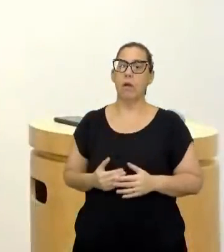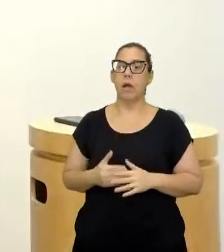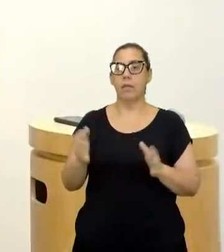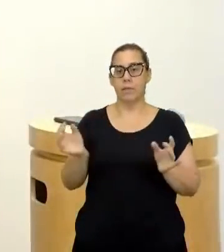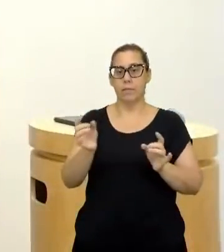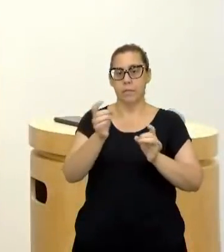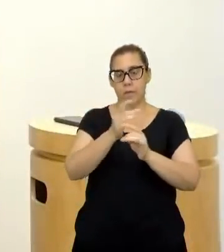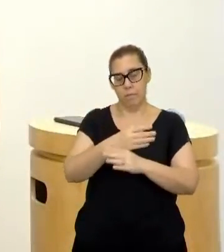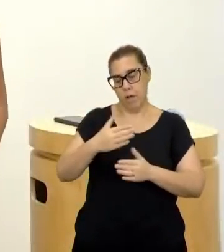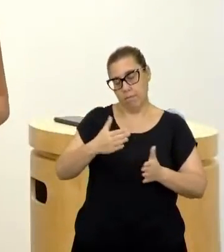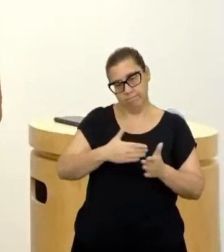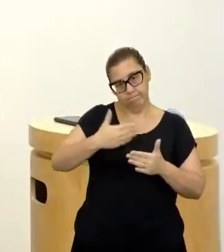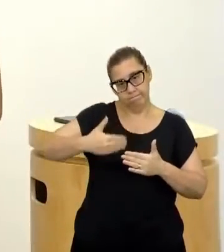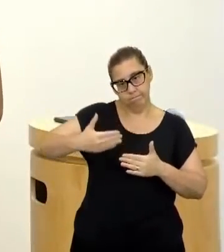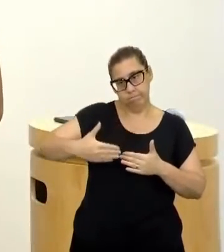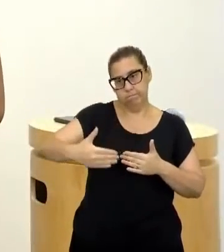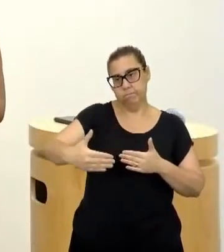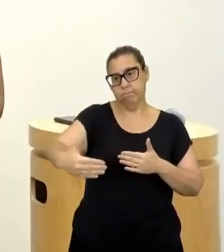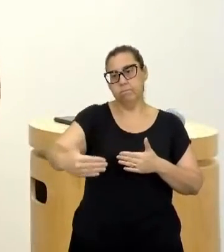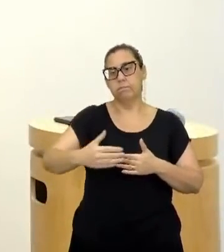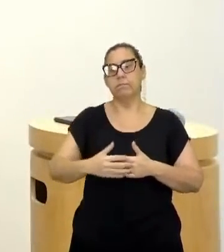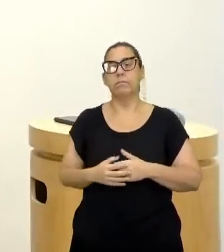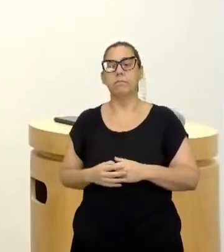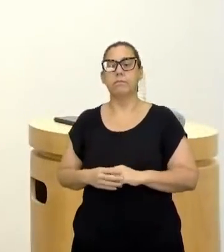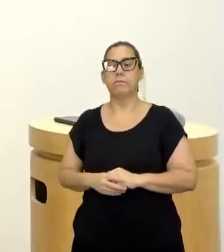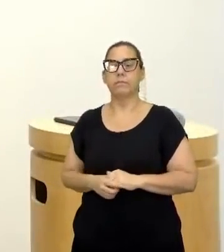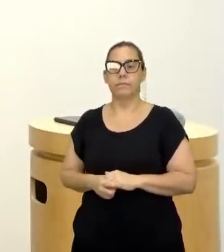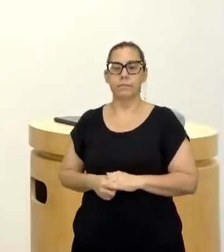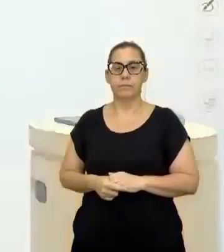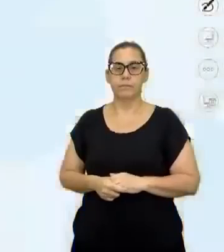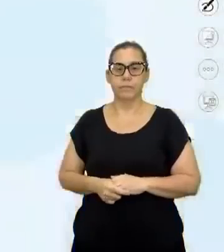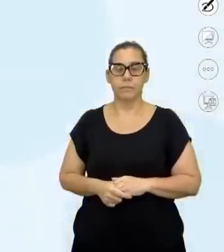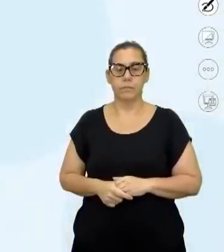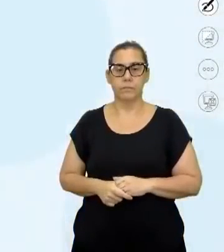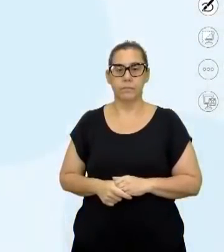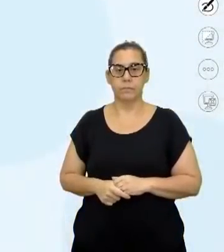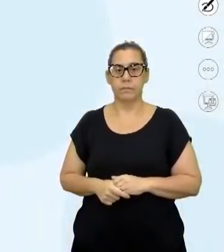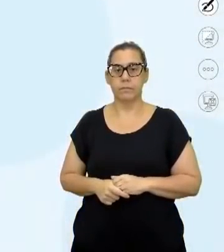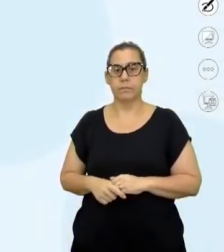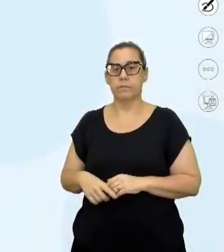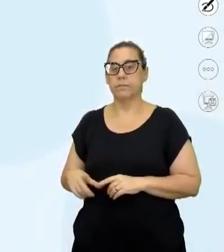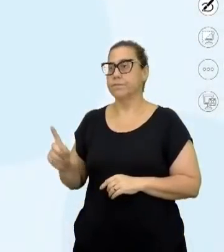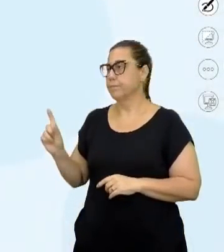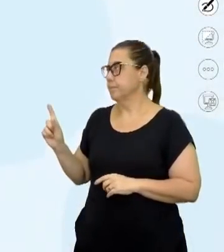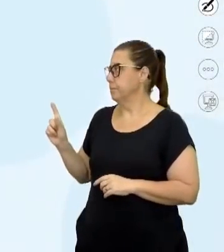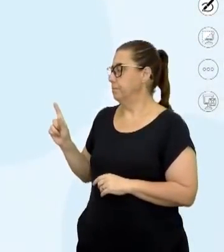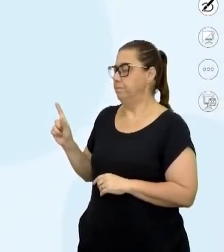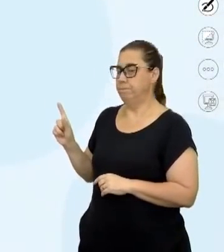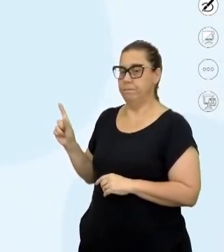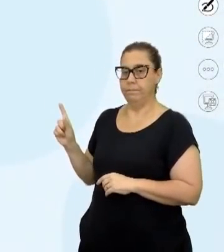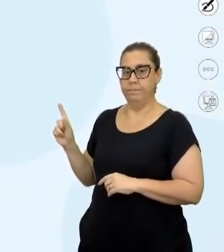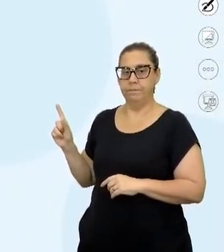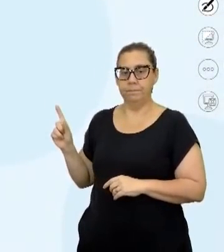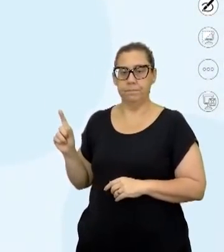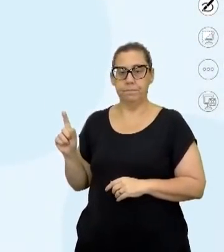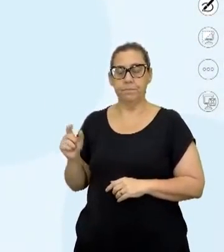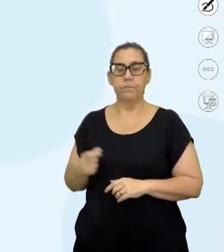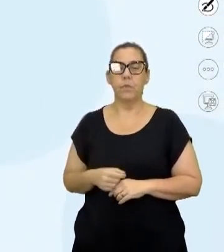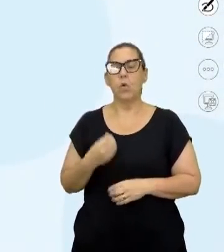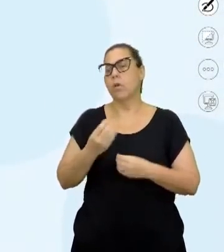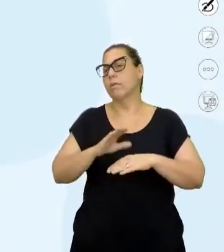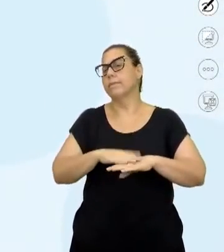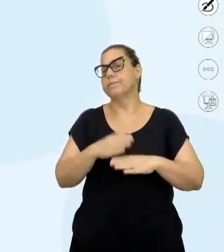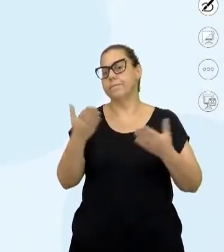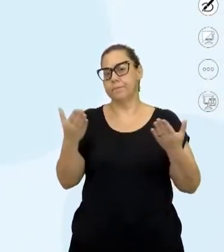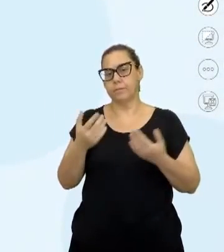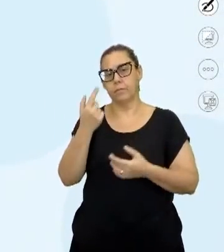a gente terminar essa sequência aí, A2 e A3, tá bom? Então, vamos lá. Aqui tem um exemplo de um trinômio. O que a gente vai fazer